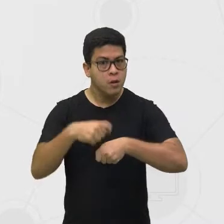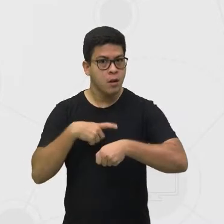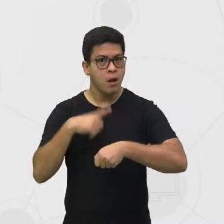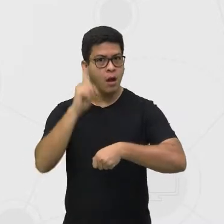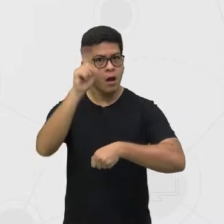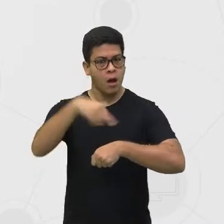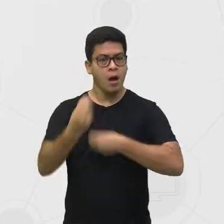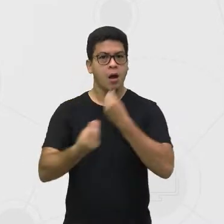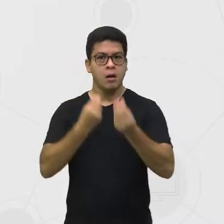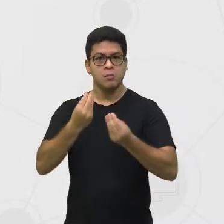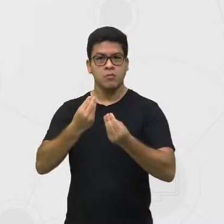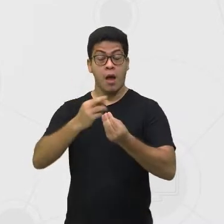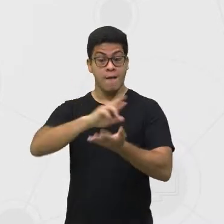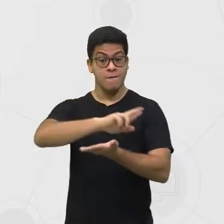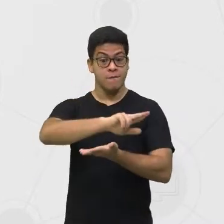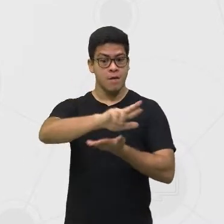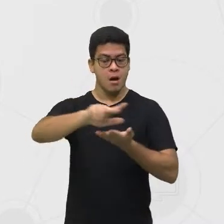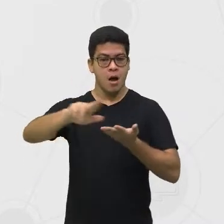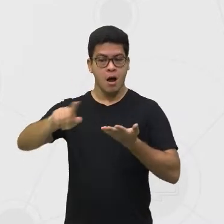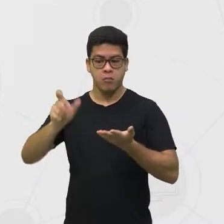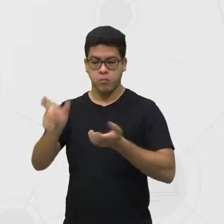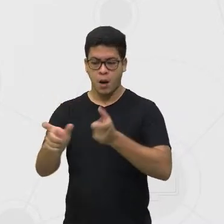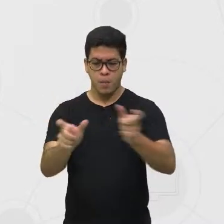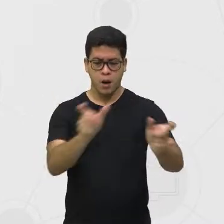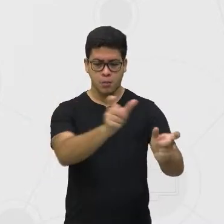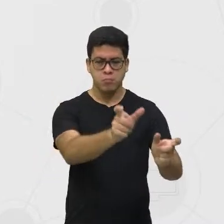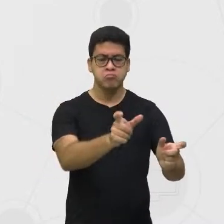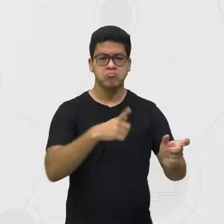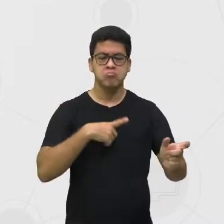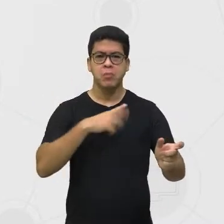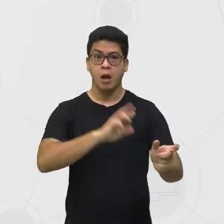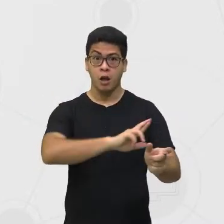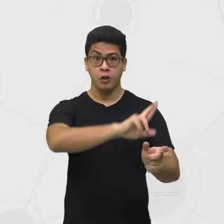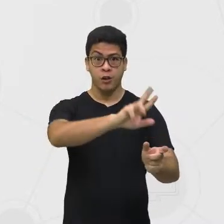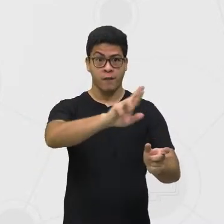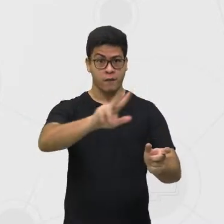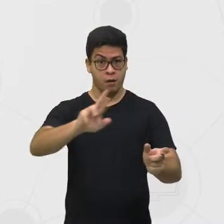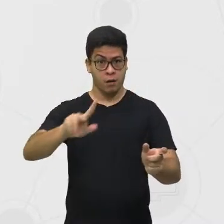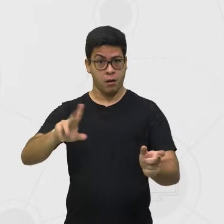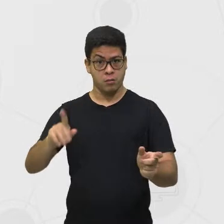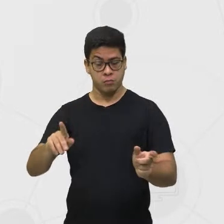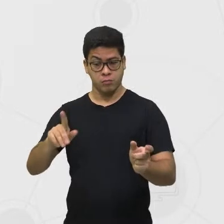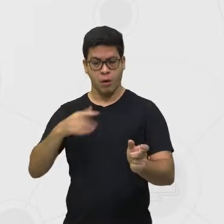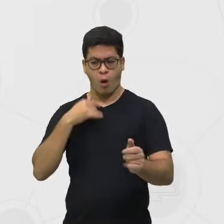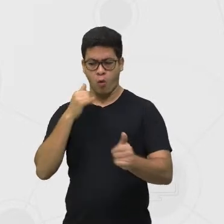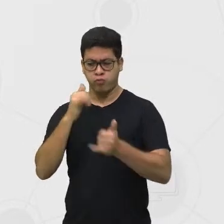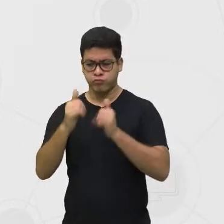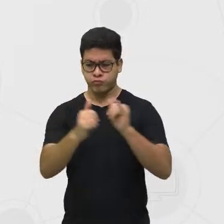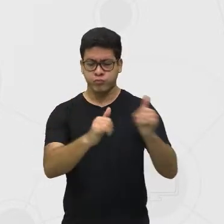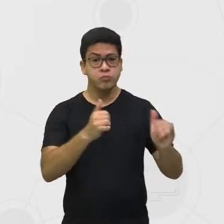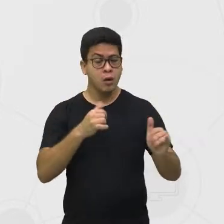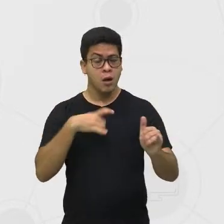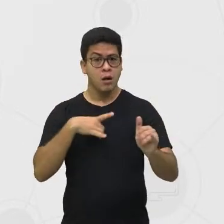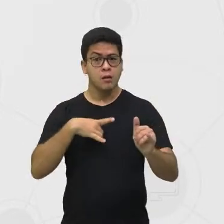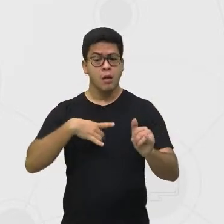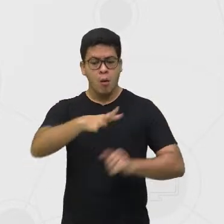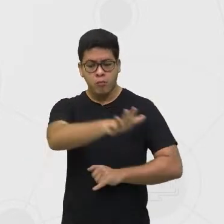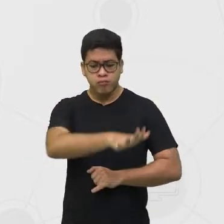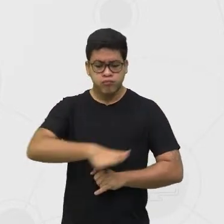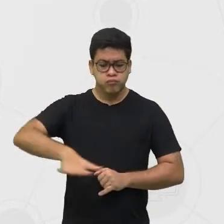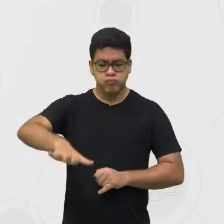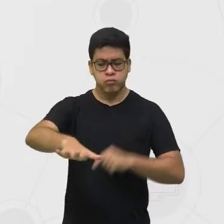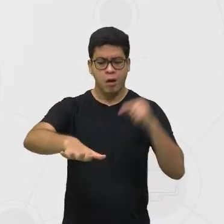entre várias cargas, vamos ter a diferença de potencial elétrico, vamos falar também de